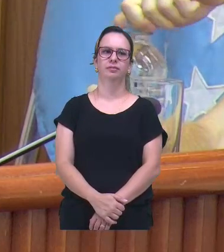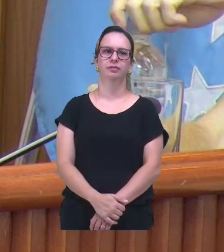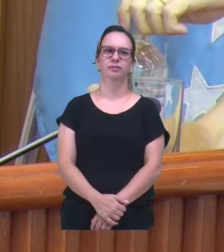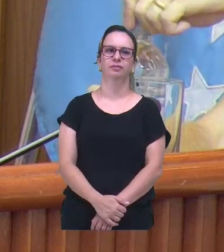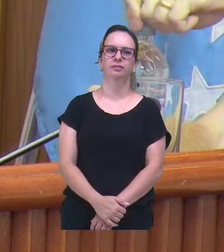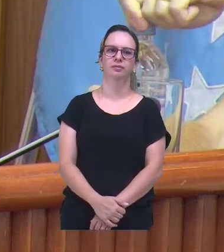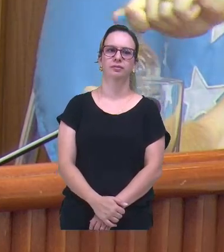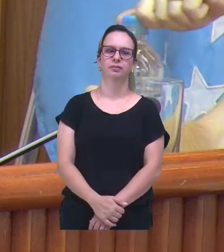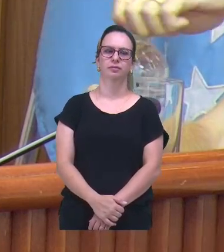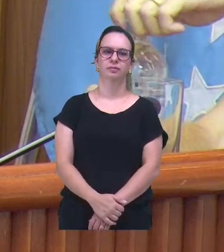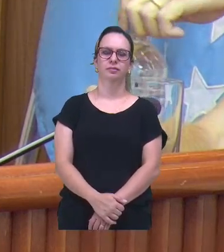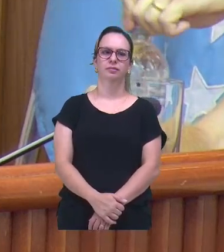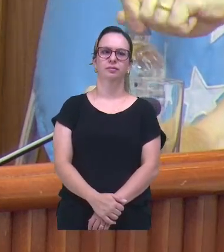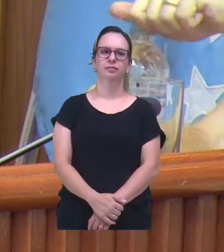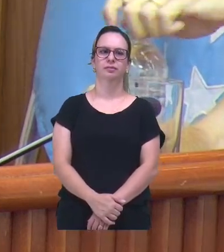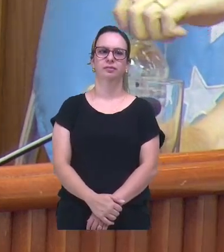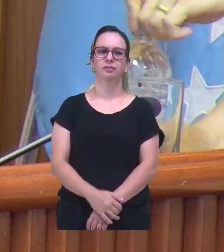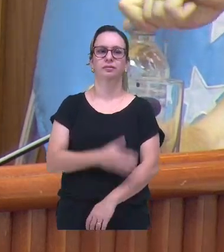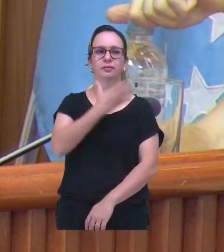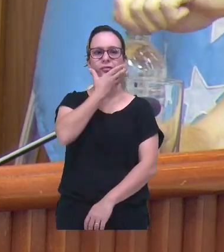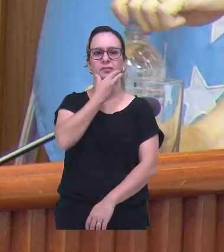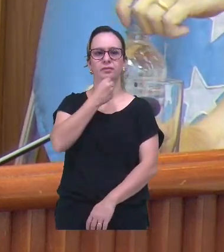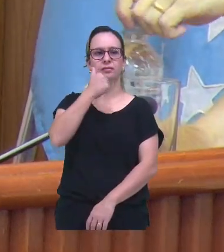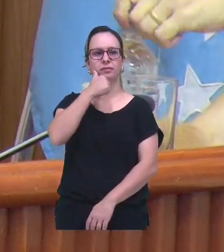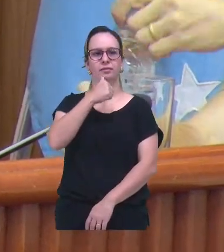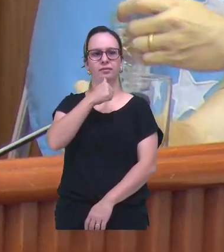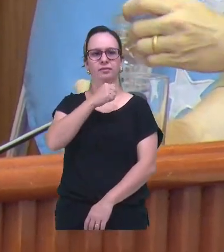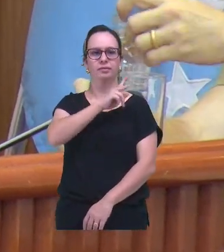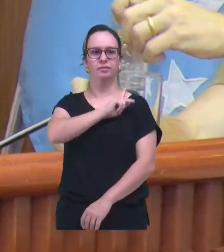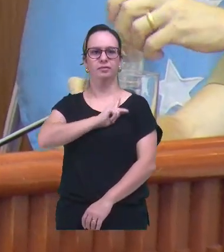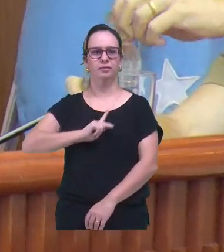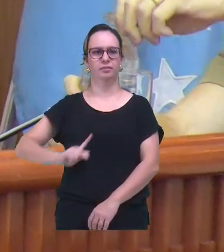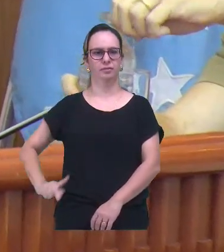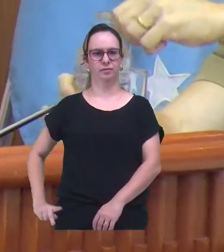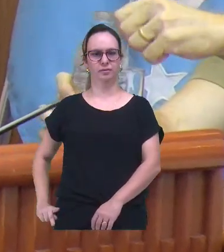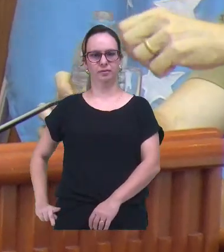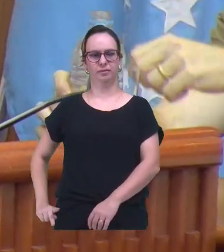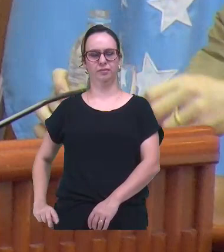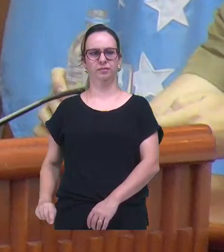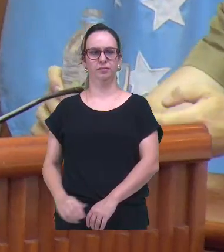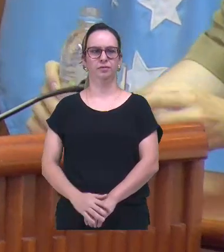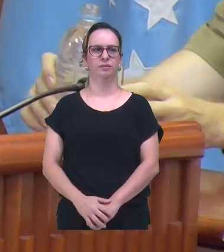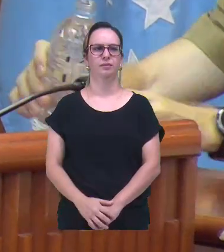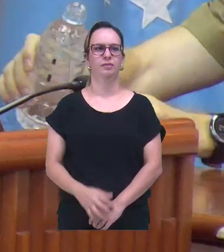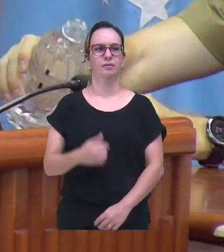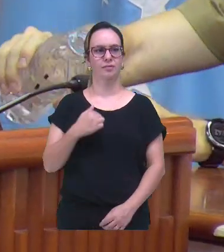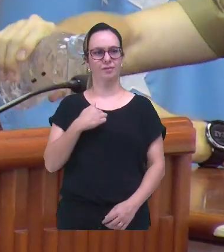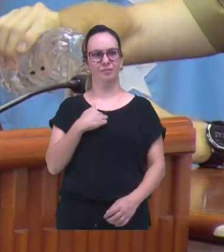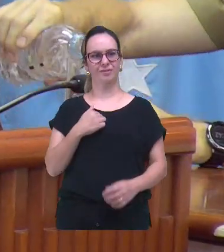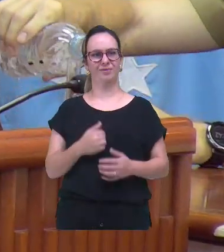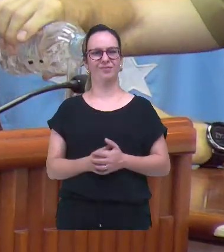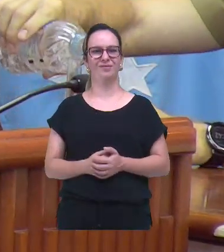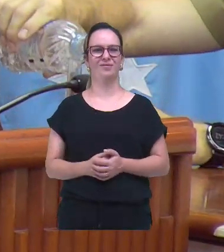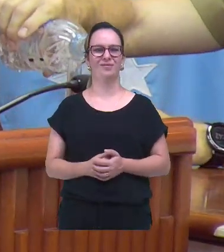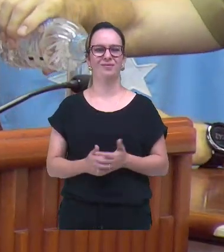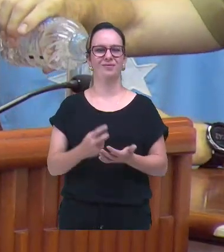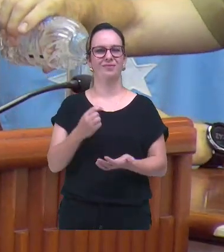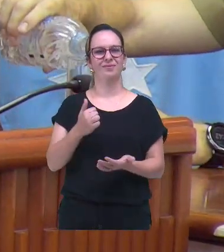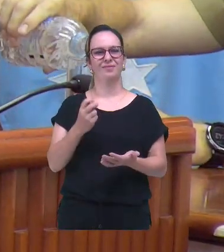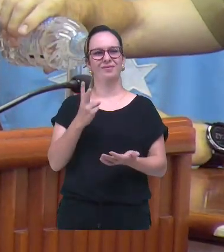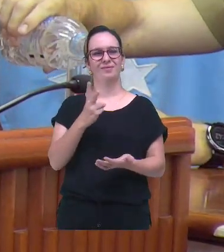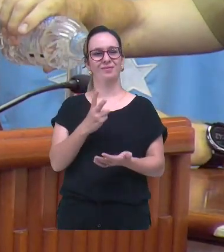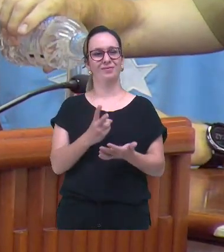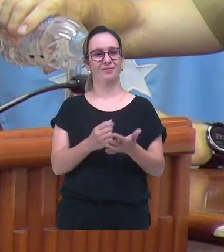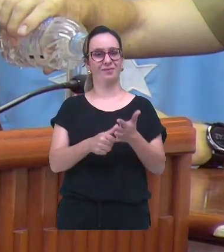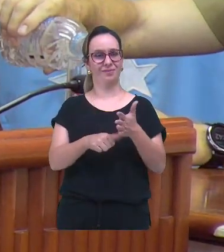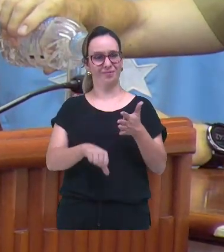Senhoras e senhores, senhor presidente, eu às vezes quebro o protocolo, porque hoje